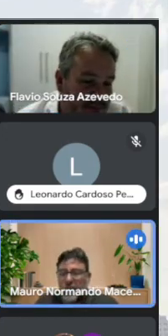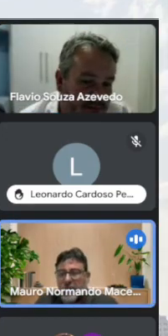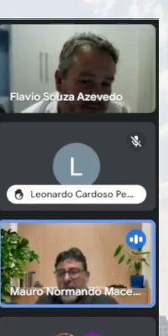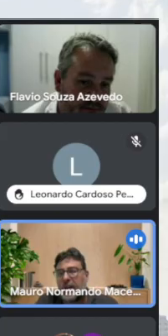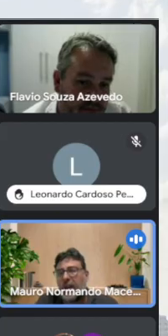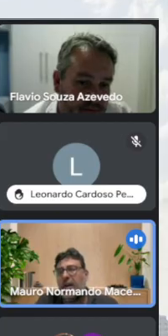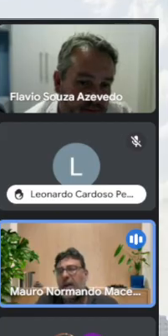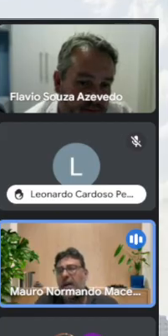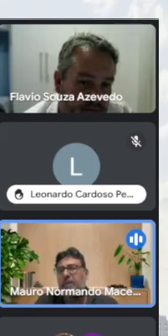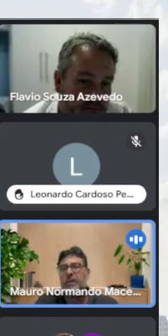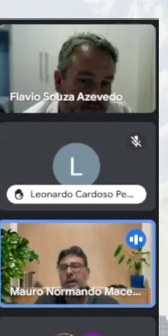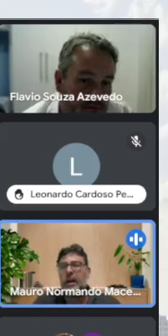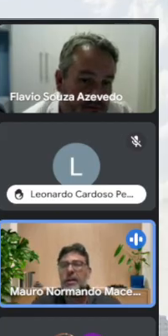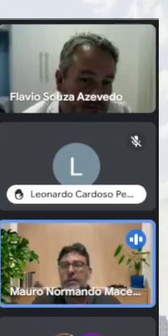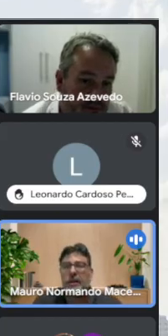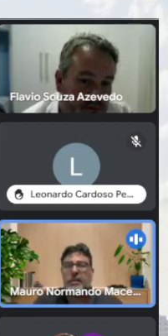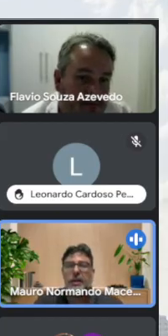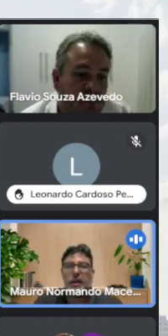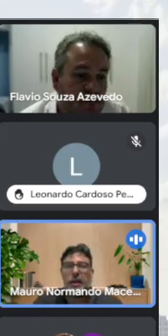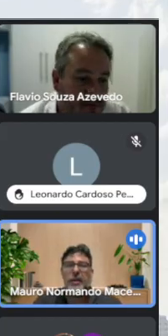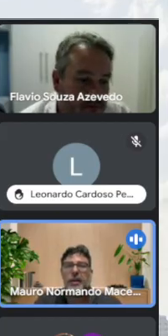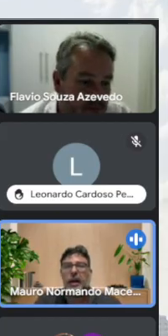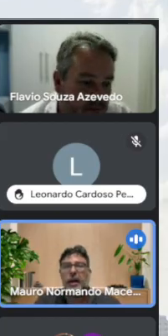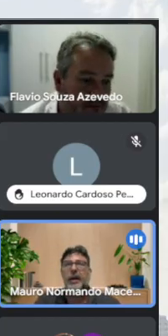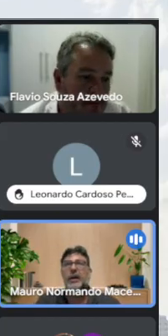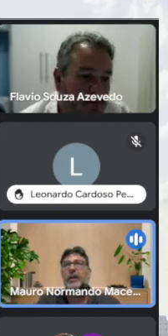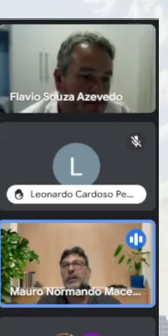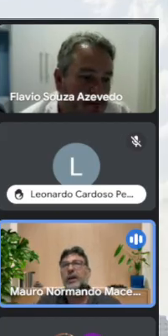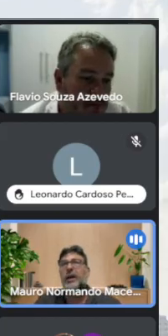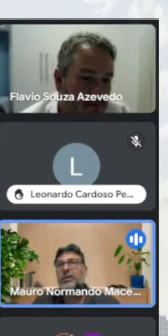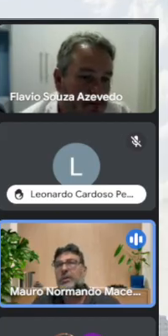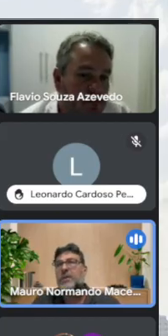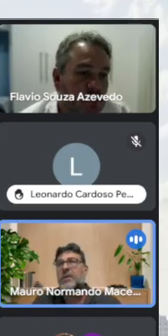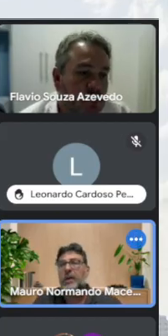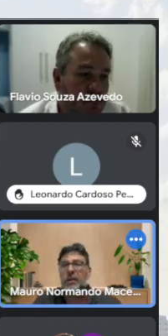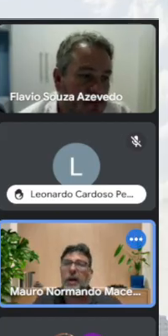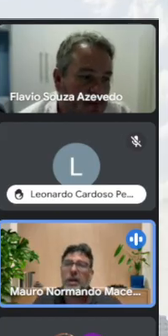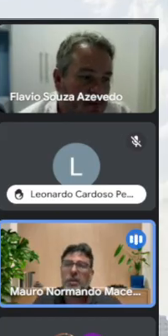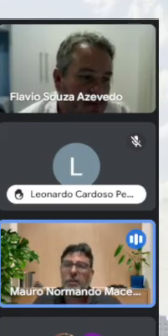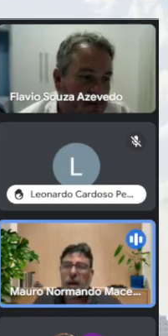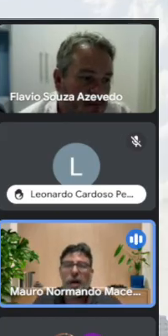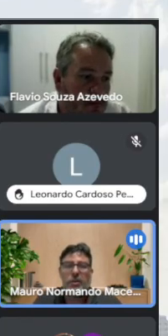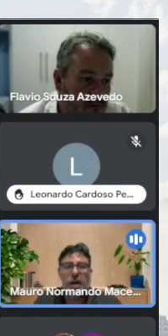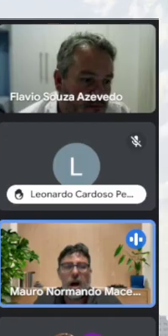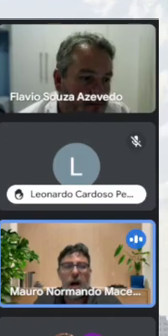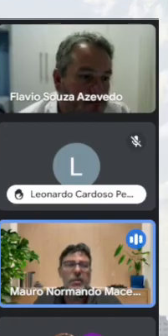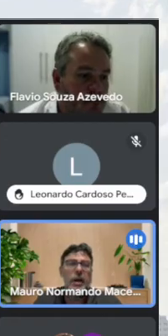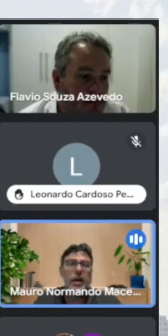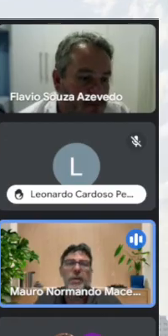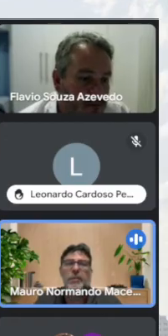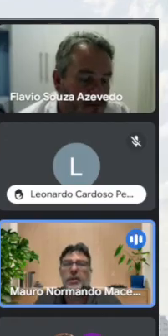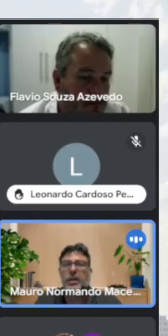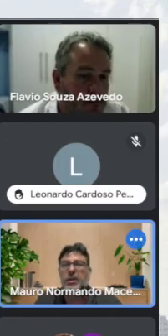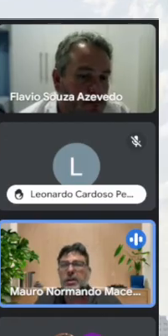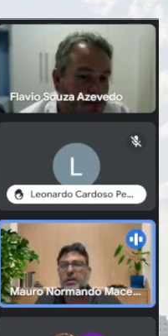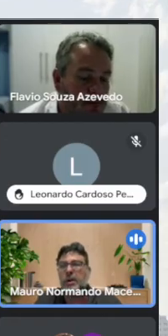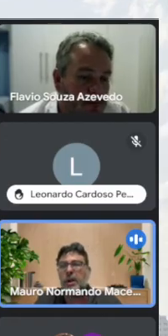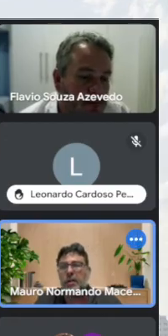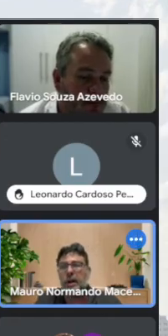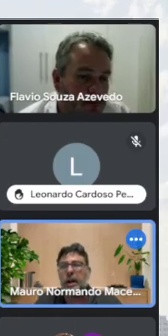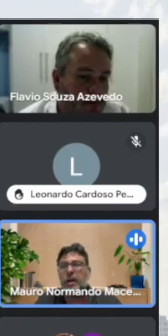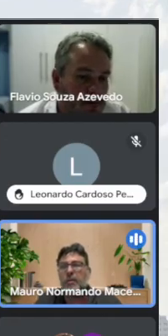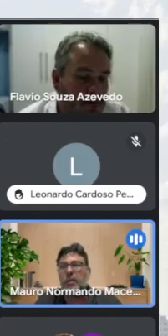né? Porque você tem a possibilidade de fazer aí canteiros que vai sombrear os carros, né? Que vai